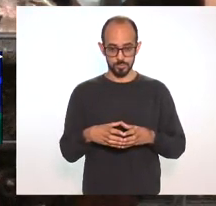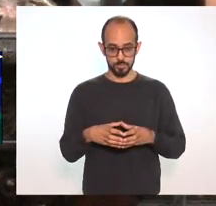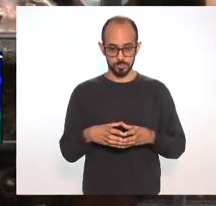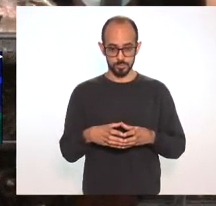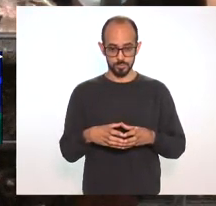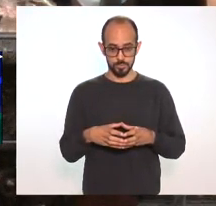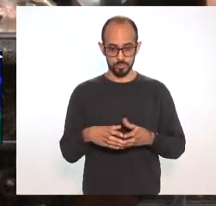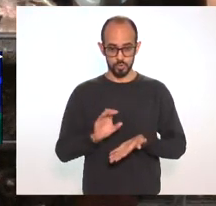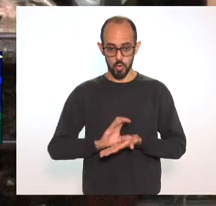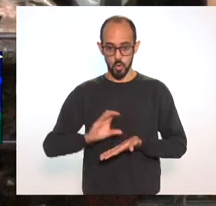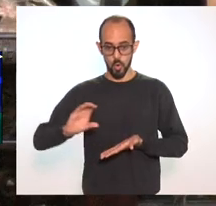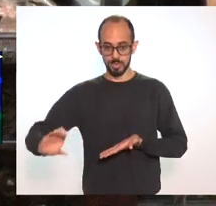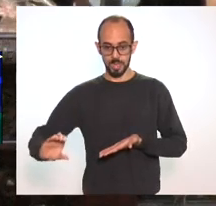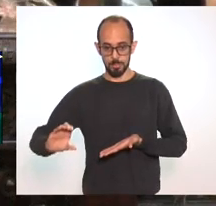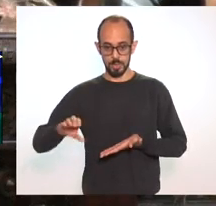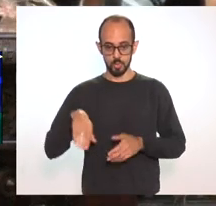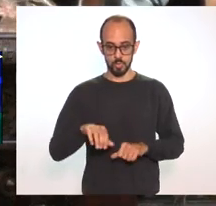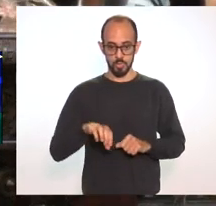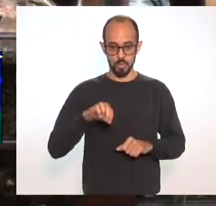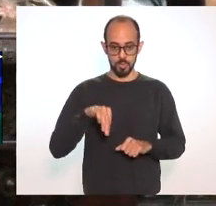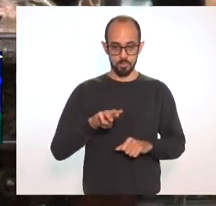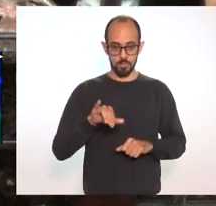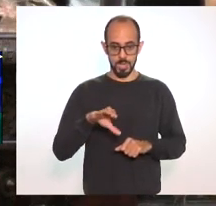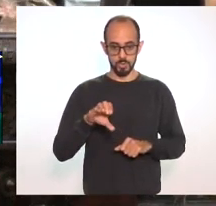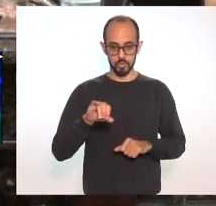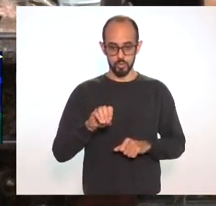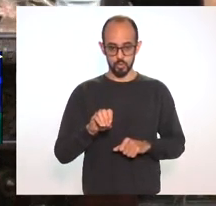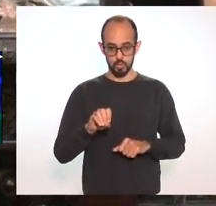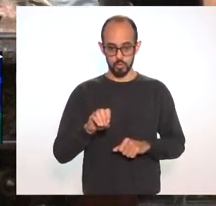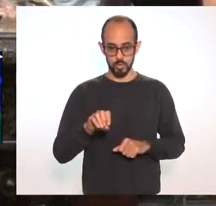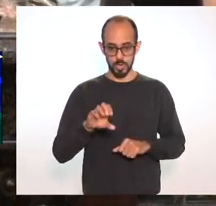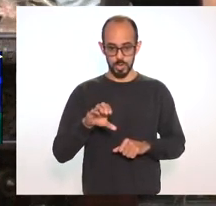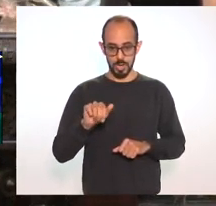de Orçamento, deputado Márcio Canella.